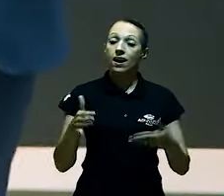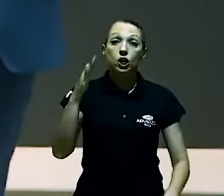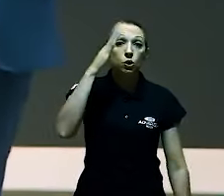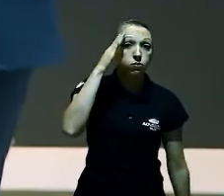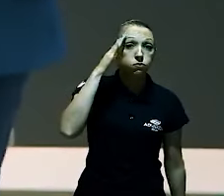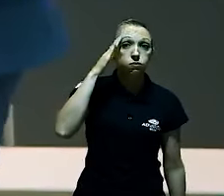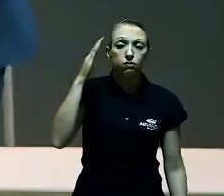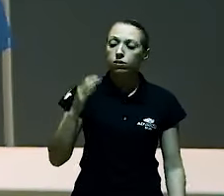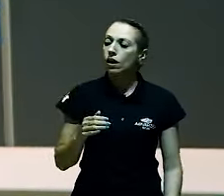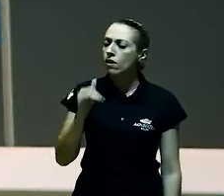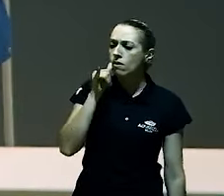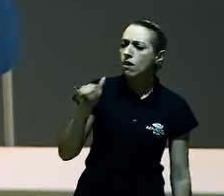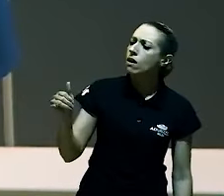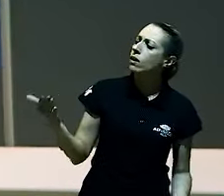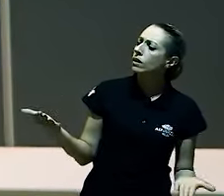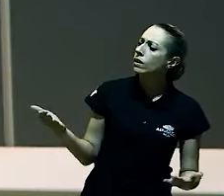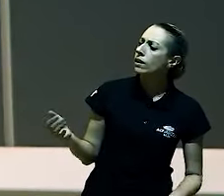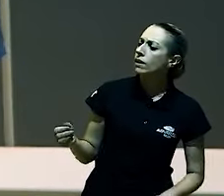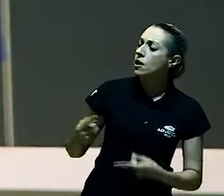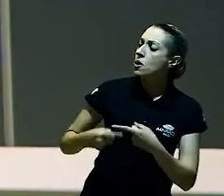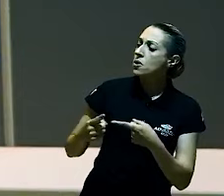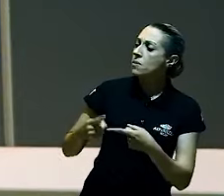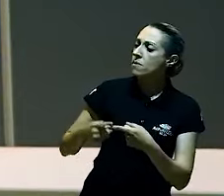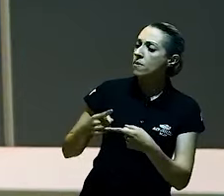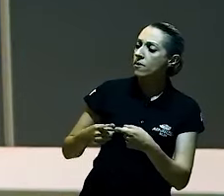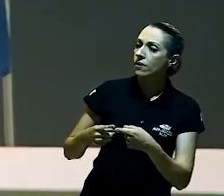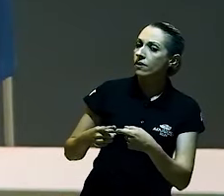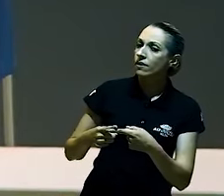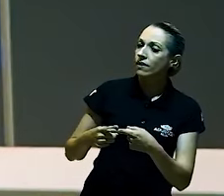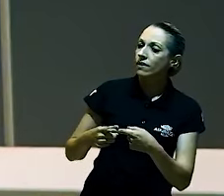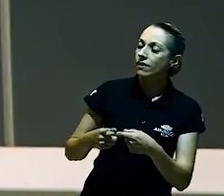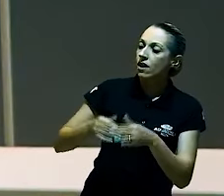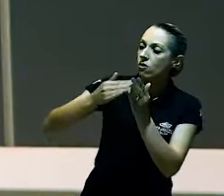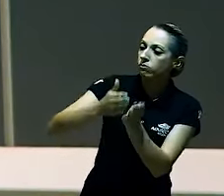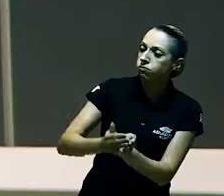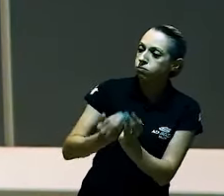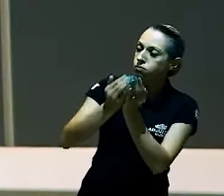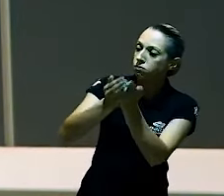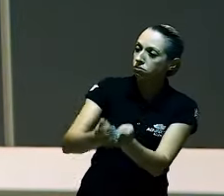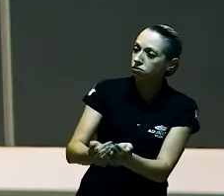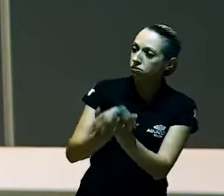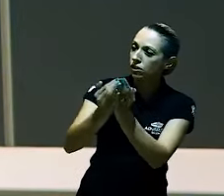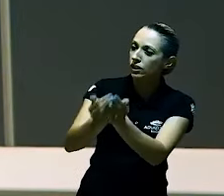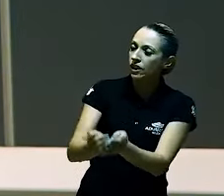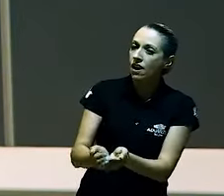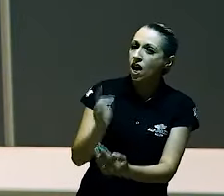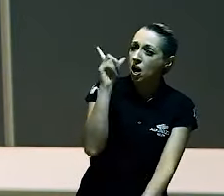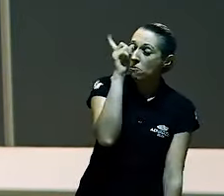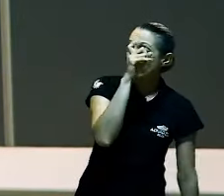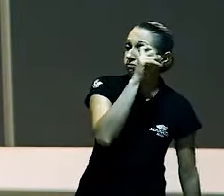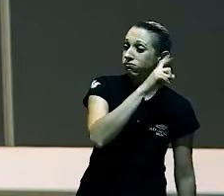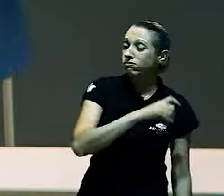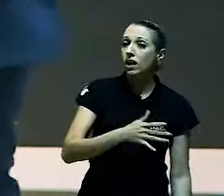mal? E quem era o culpado da maldade? Era Jonas. Ele não queria ter misericórdia de Nínive. É